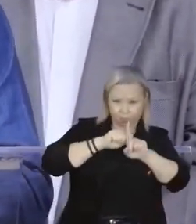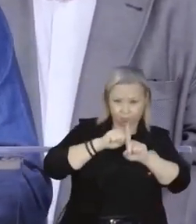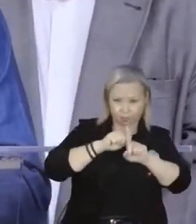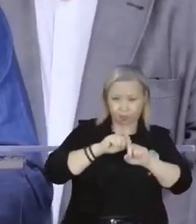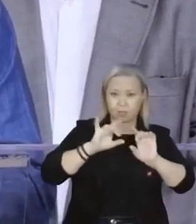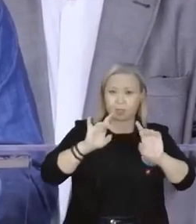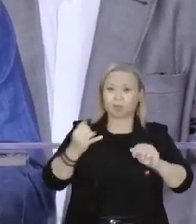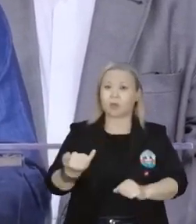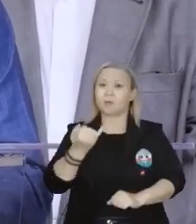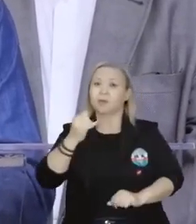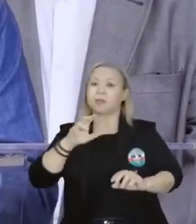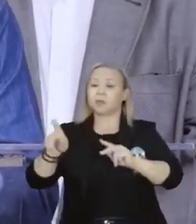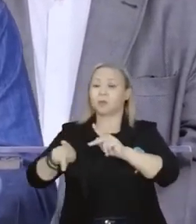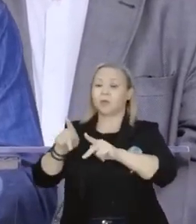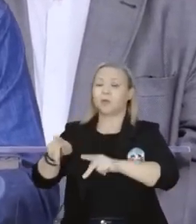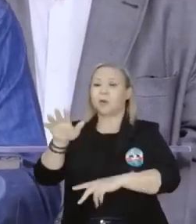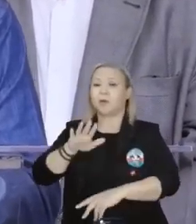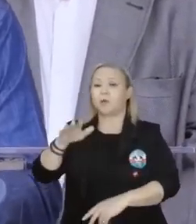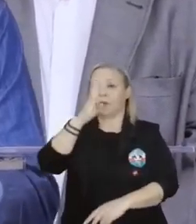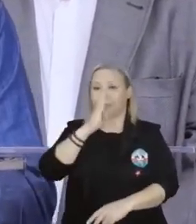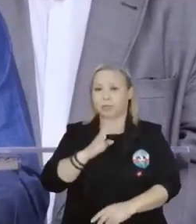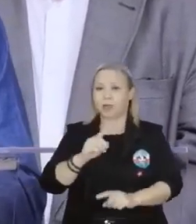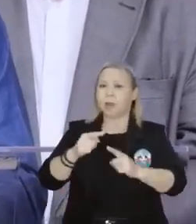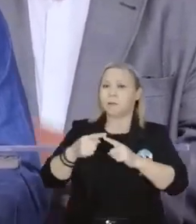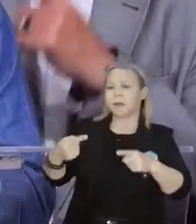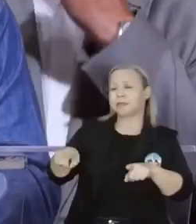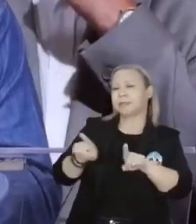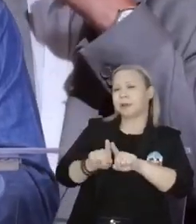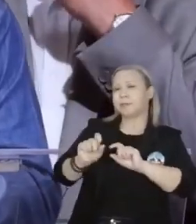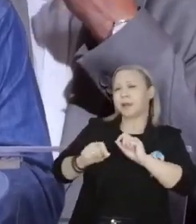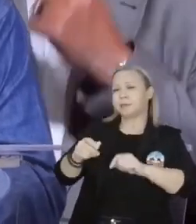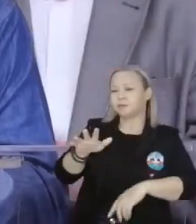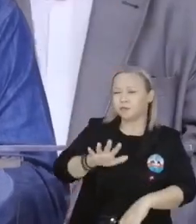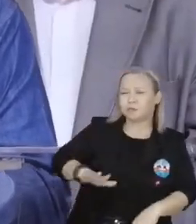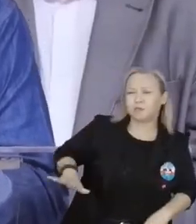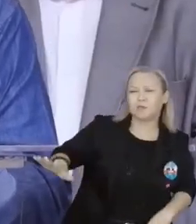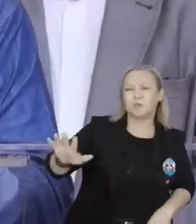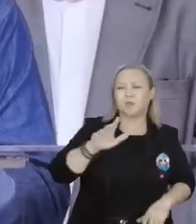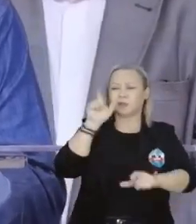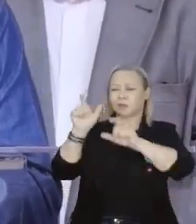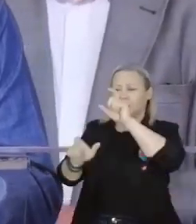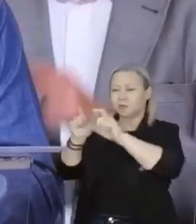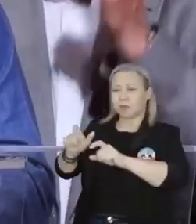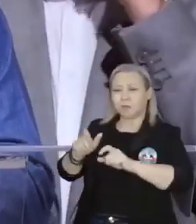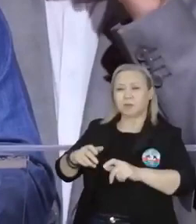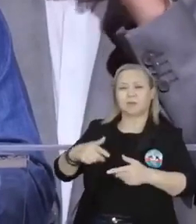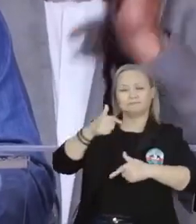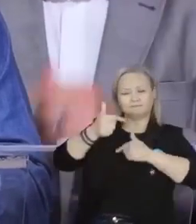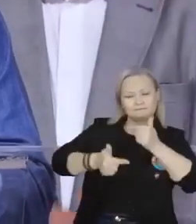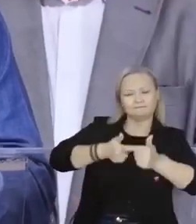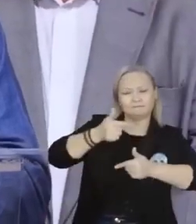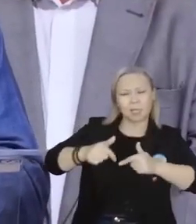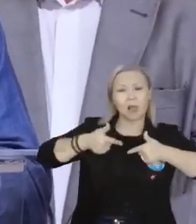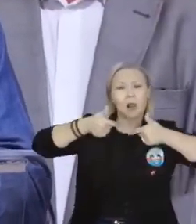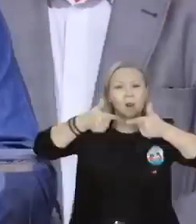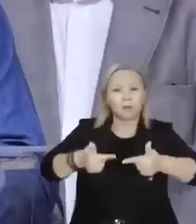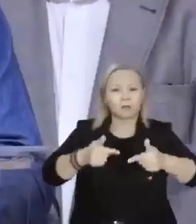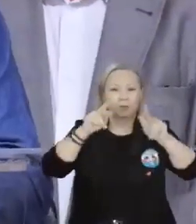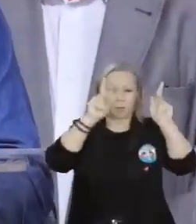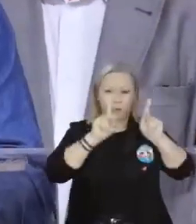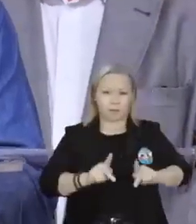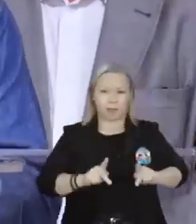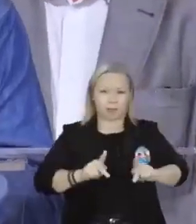as pessoas que trabalham pela paz, a solidariedade e a fraternidade em qualquer parte do mundo. Na